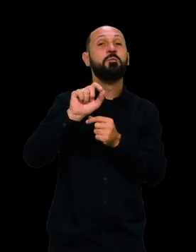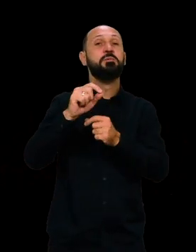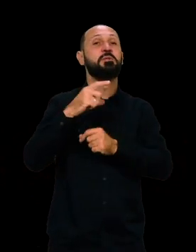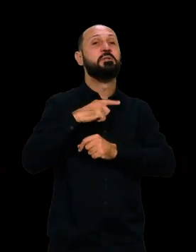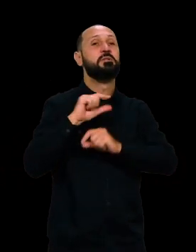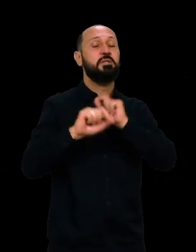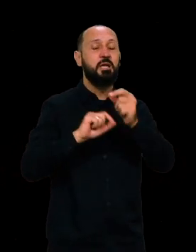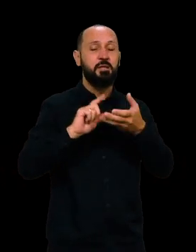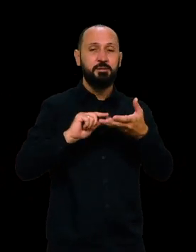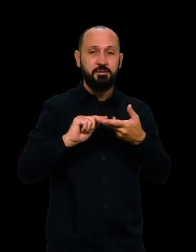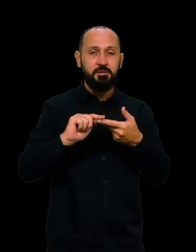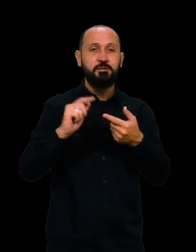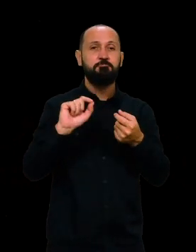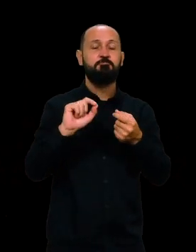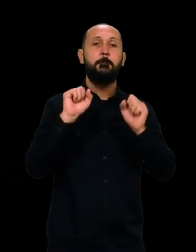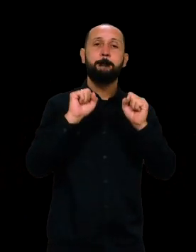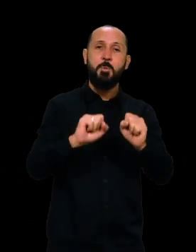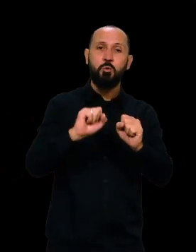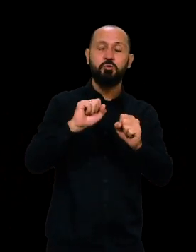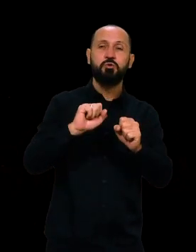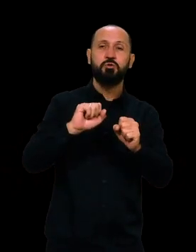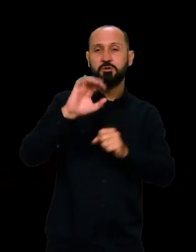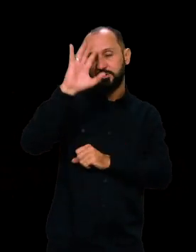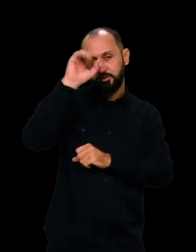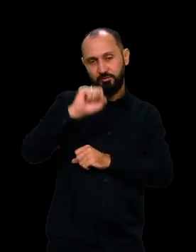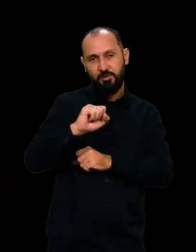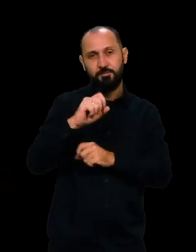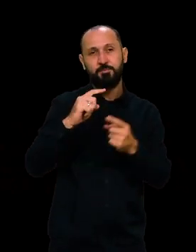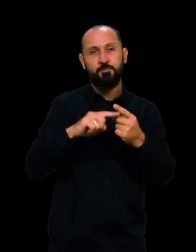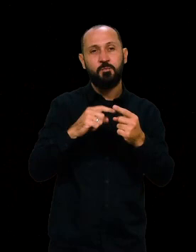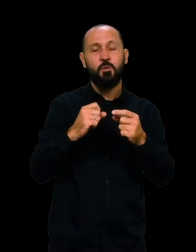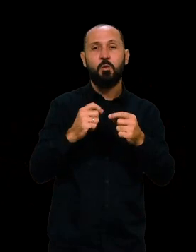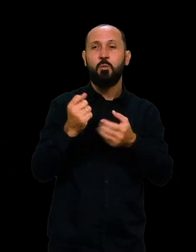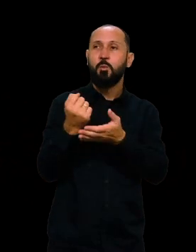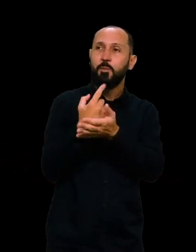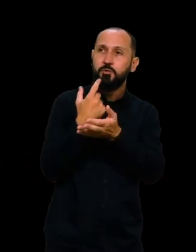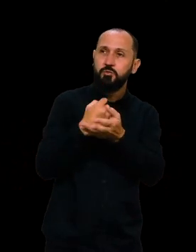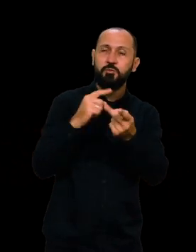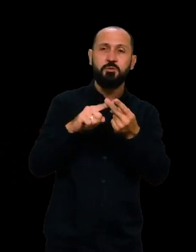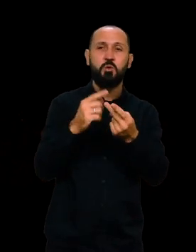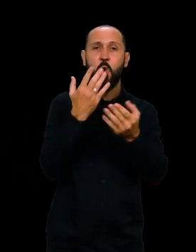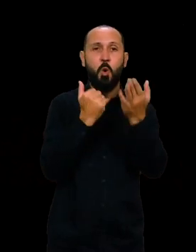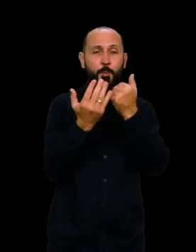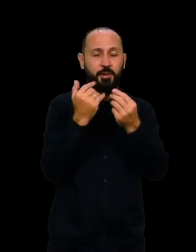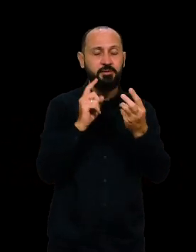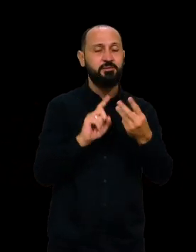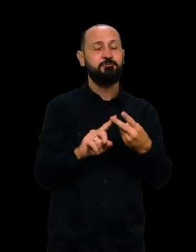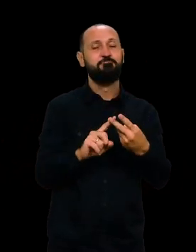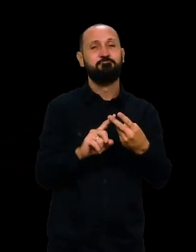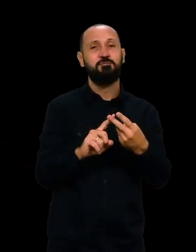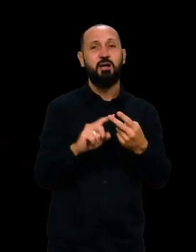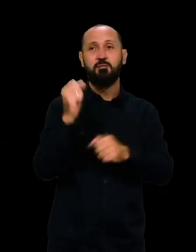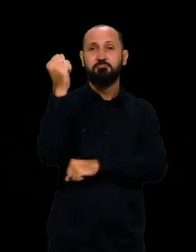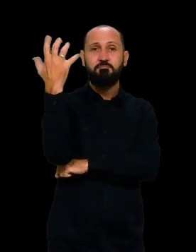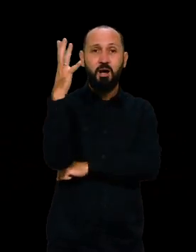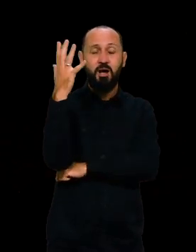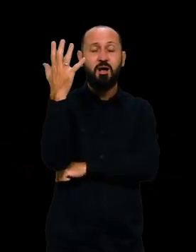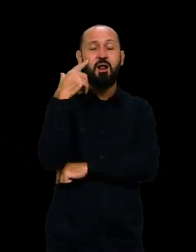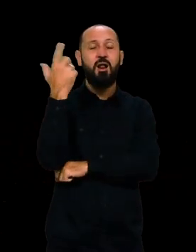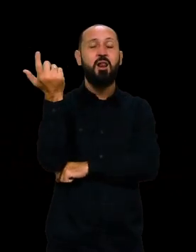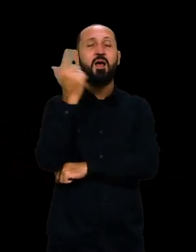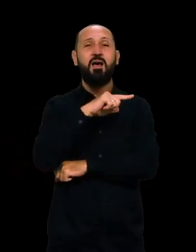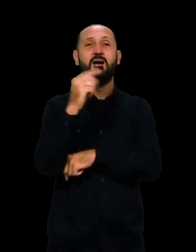falo capital brasileiro e mundial. Porque você tem muitas coisas podem ser resolvidas por exemplo, com medicamentos, como alimentos,